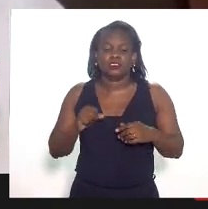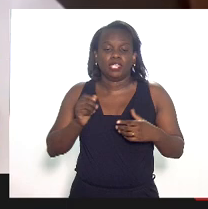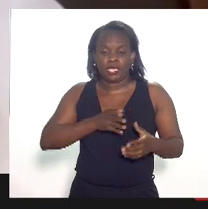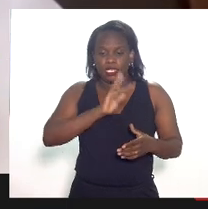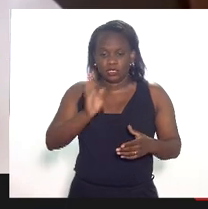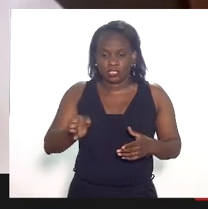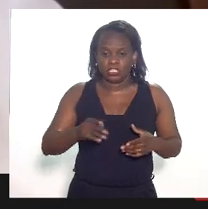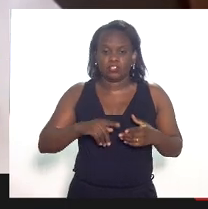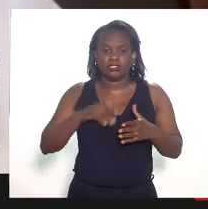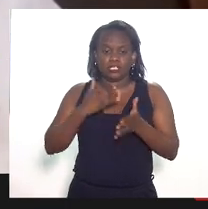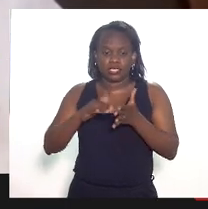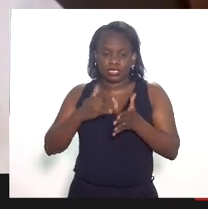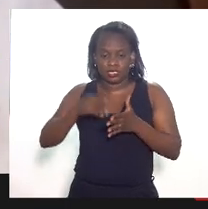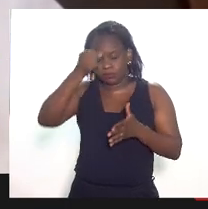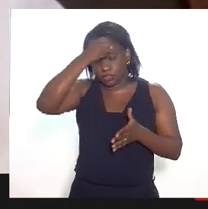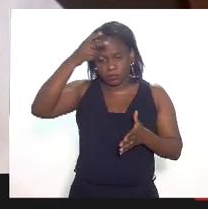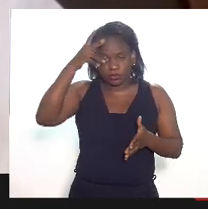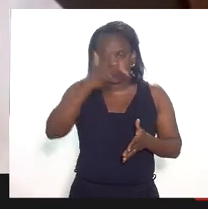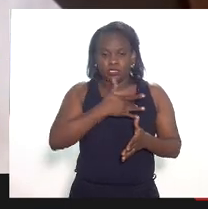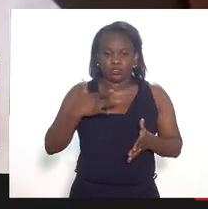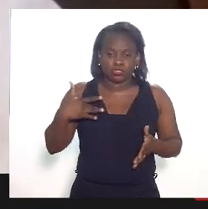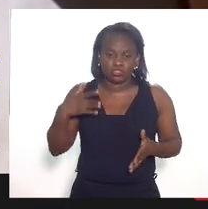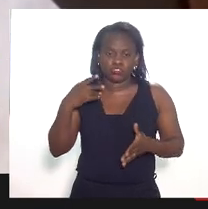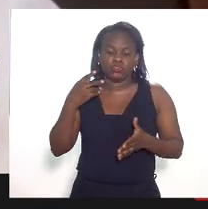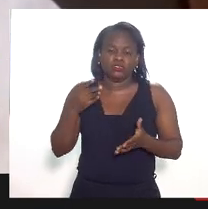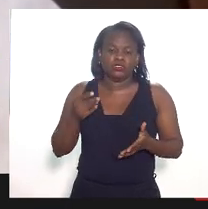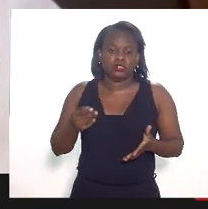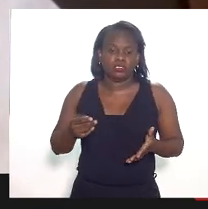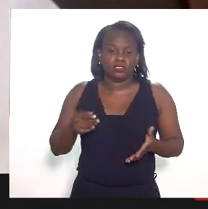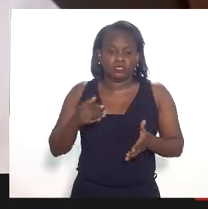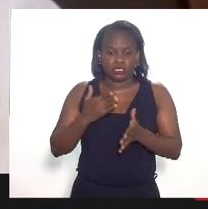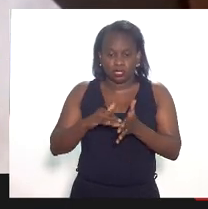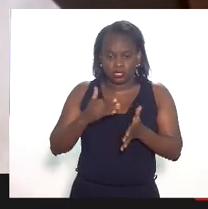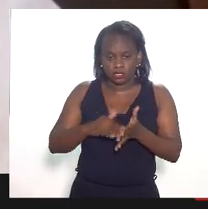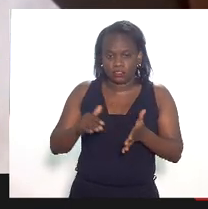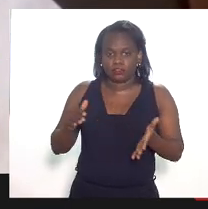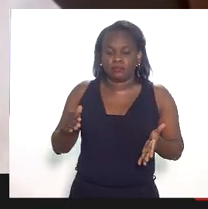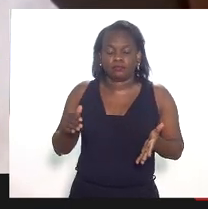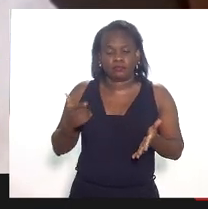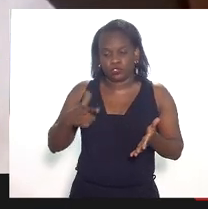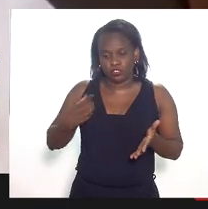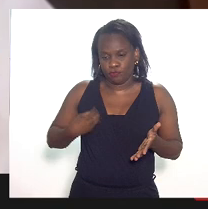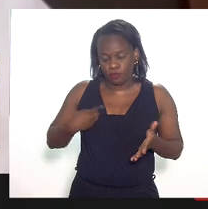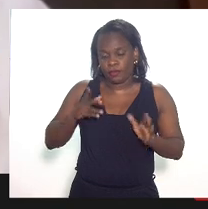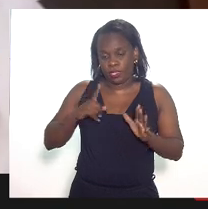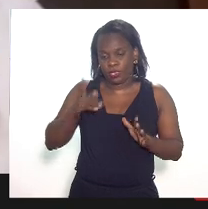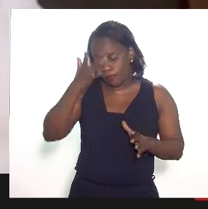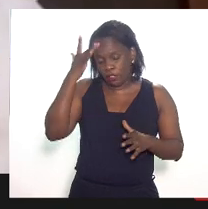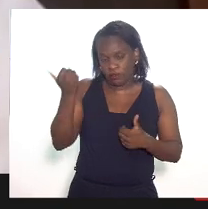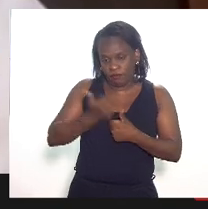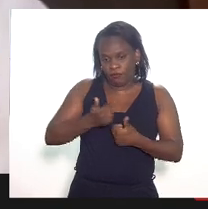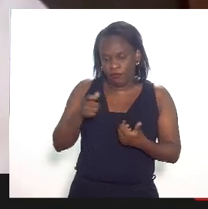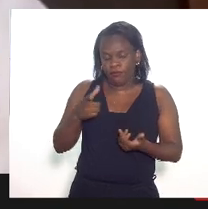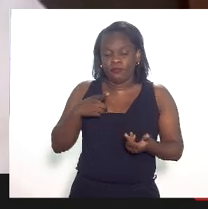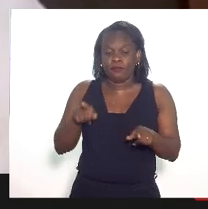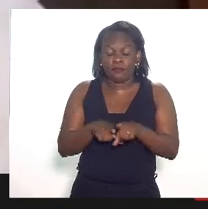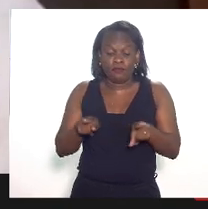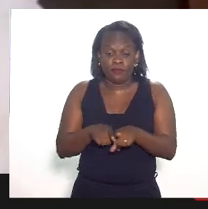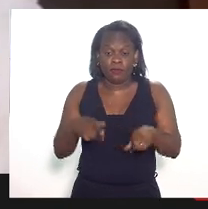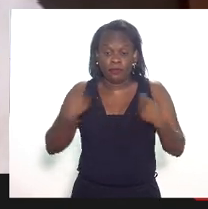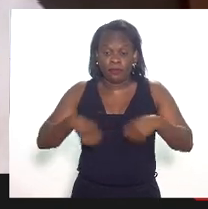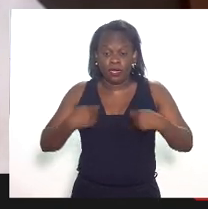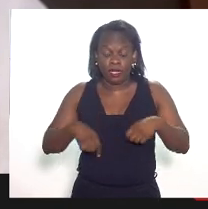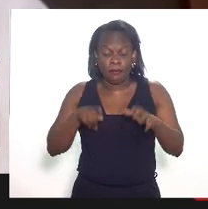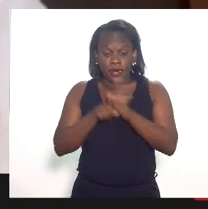são dirigidos à Secretaria Municipal de Saúde, vereador, o secretário Soranzo parece que não está, mas tem sua representação, mas também extensiva